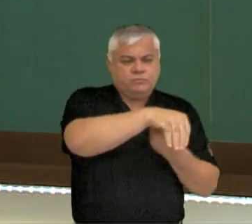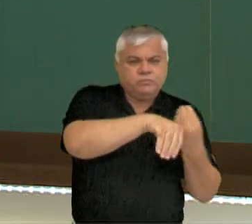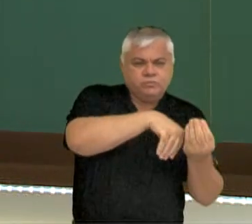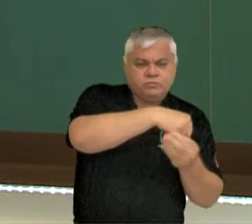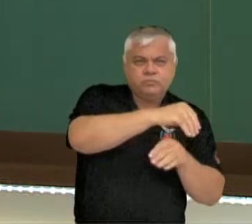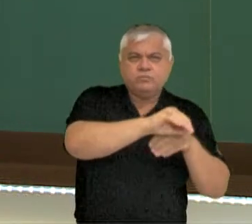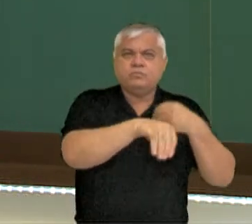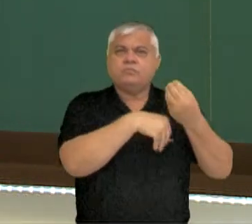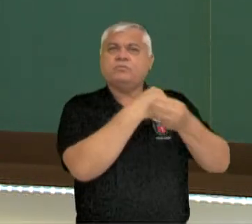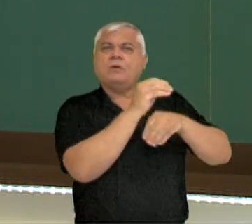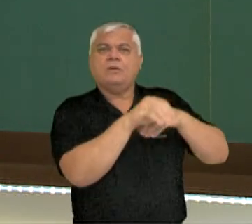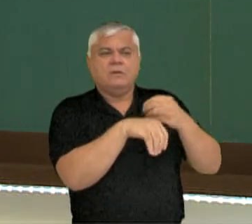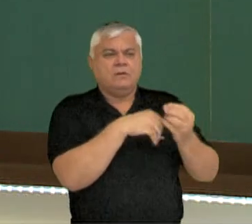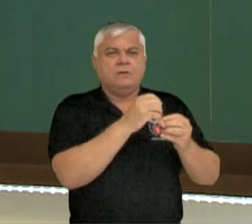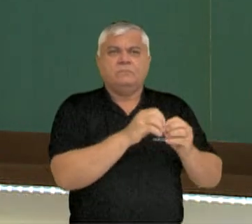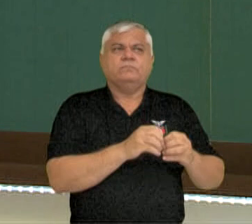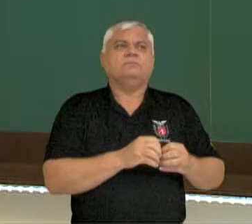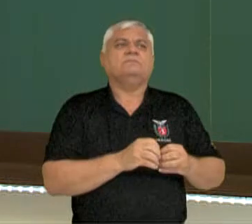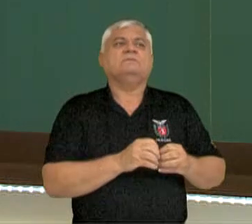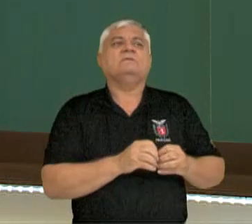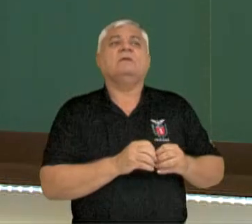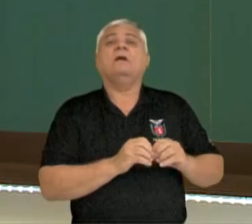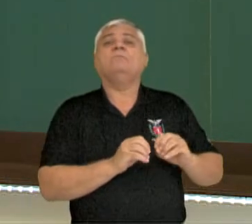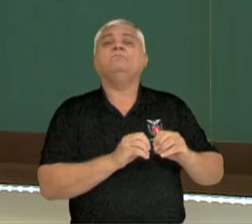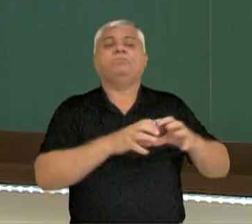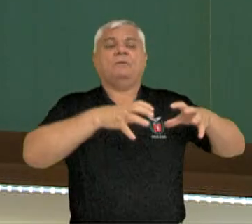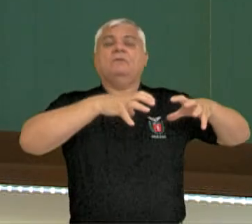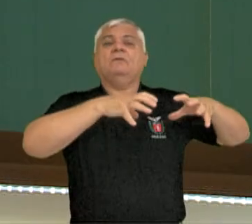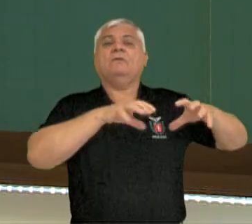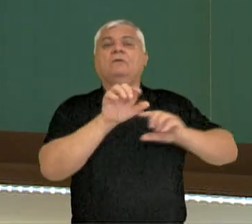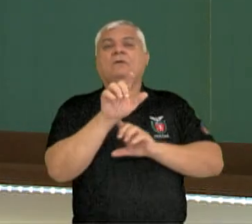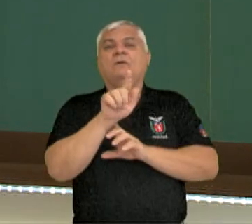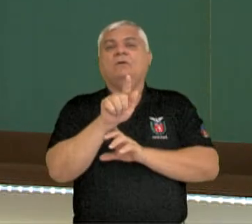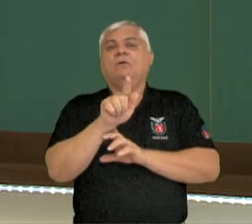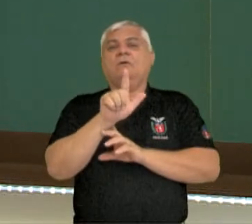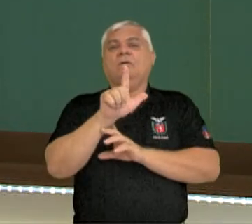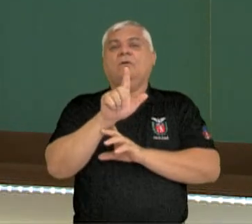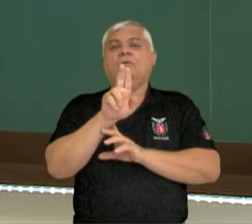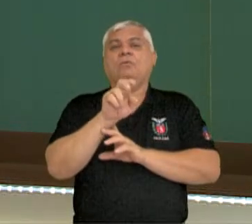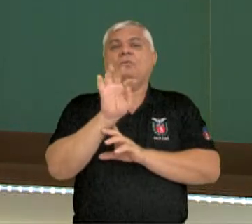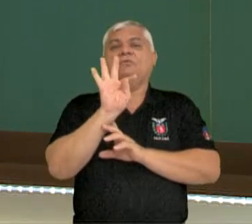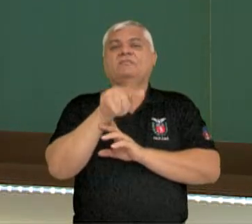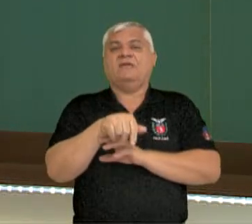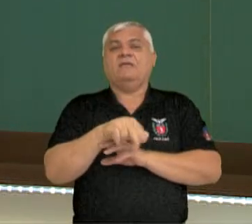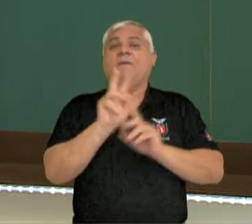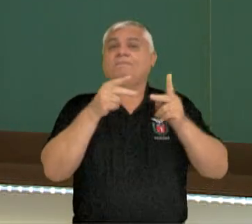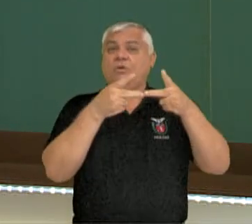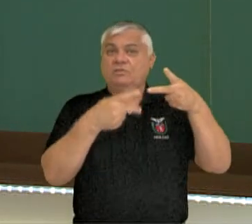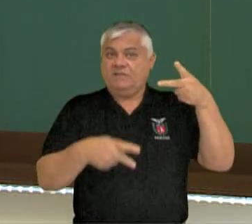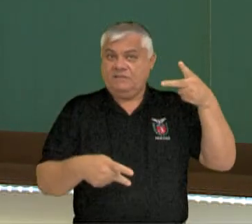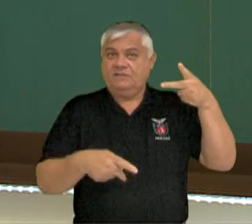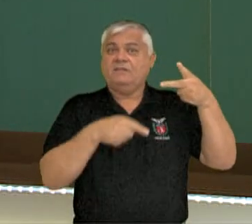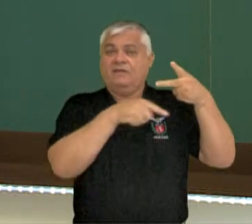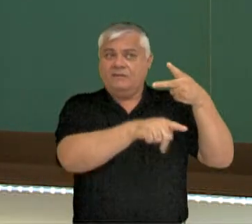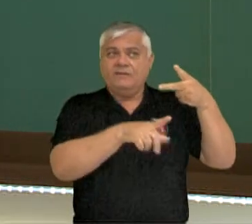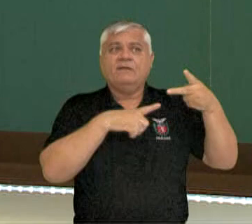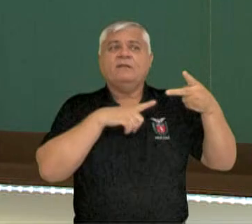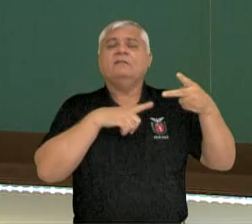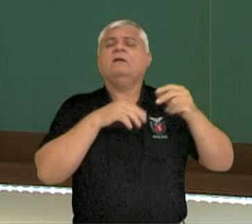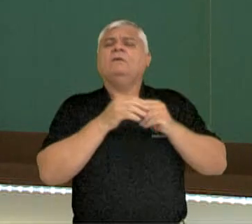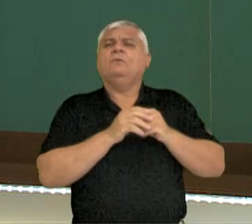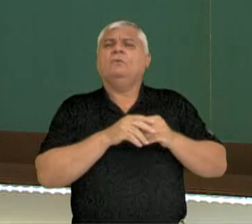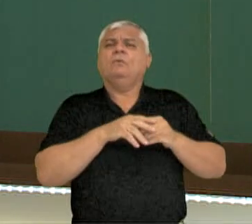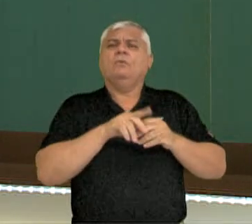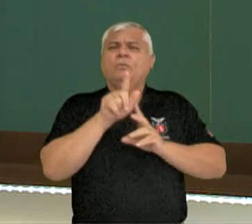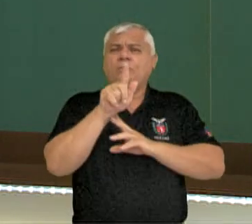farinha e a água. Esse resultado ocasiona no glúten, que é um tipo de proteína. Esse glúten, então,